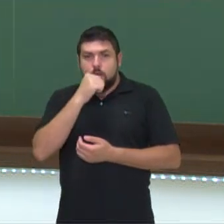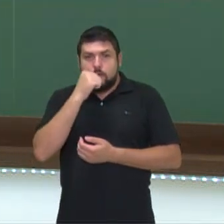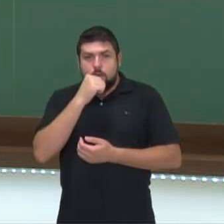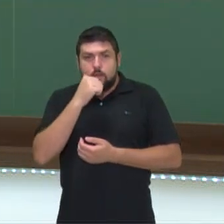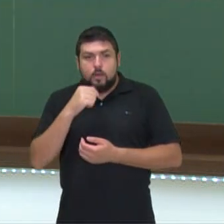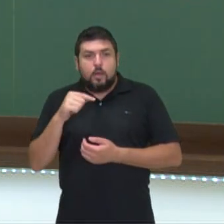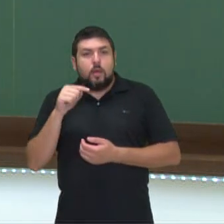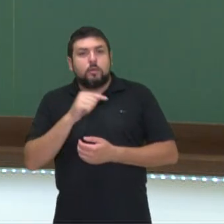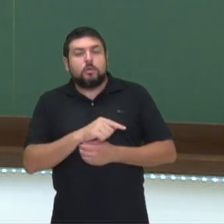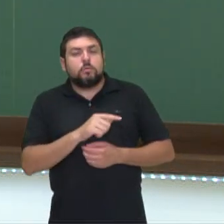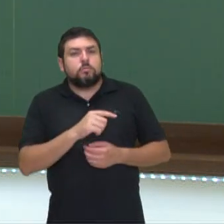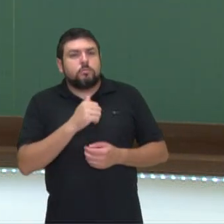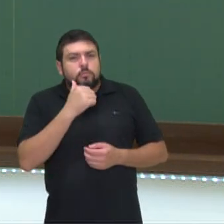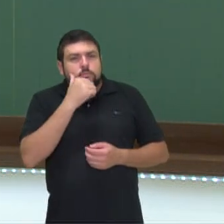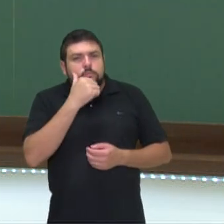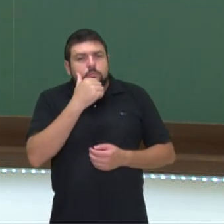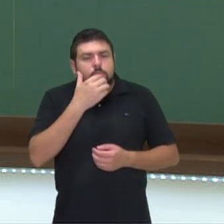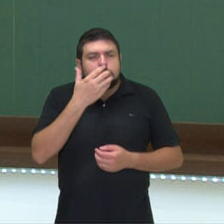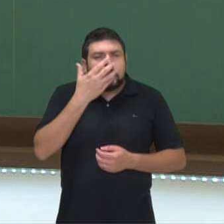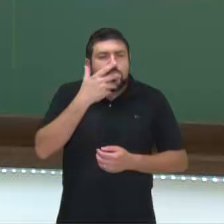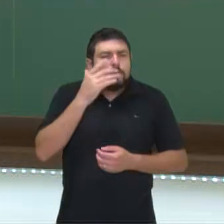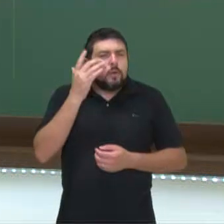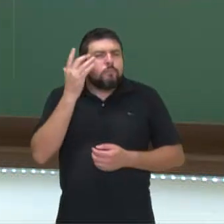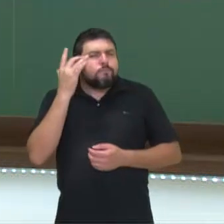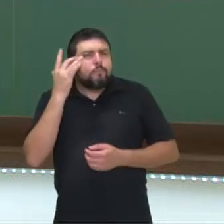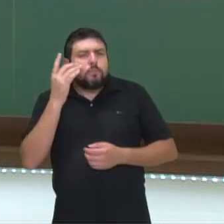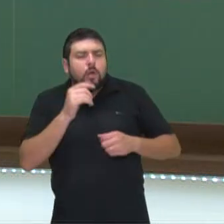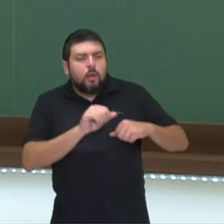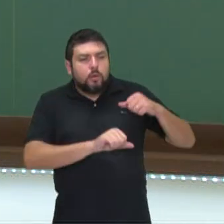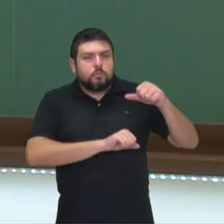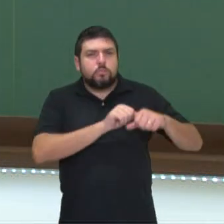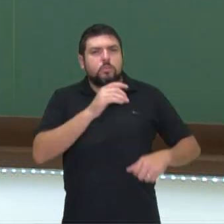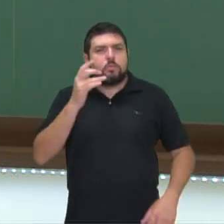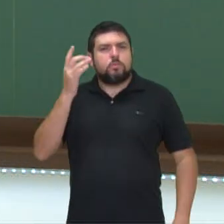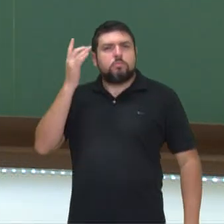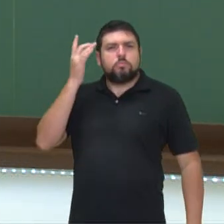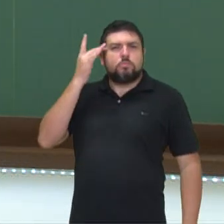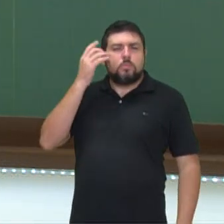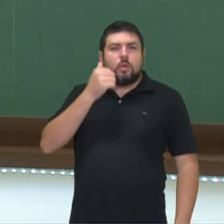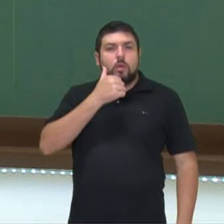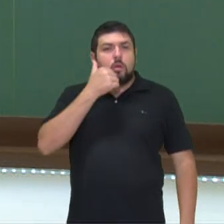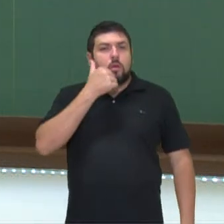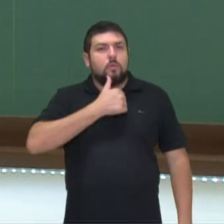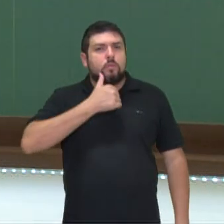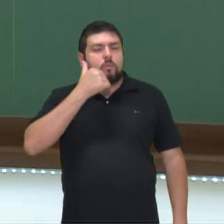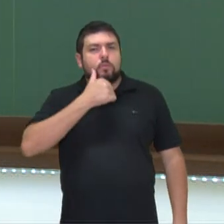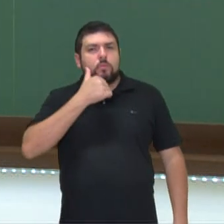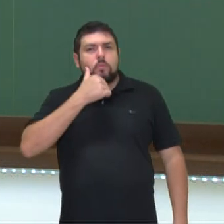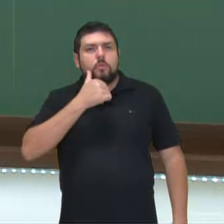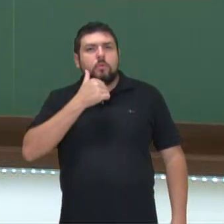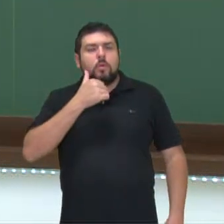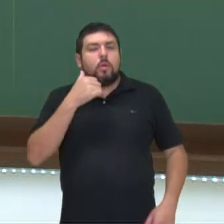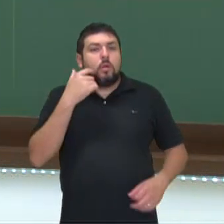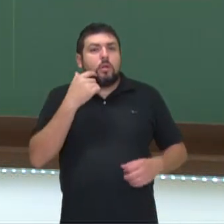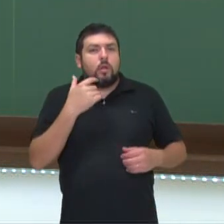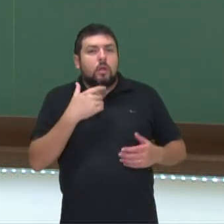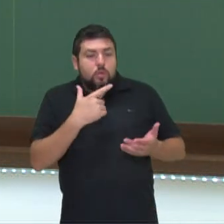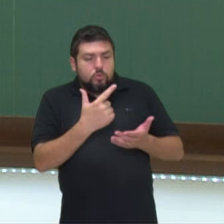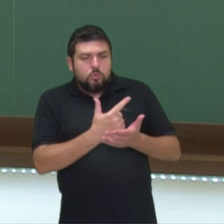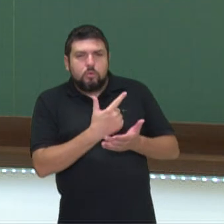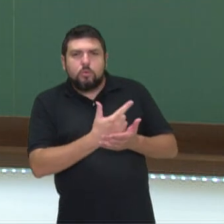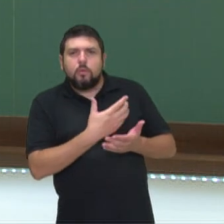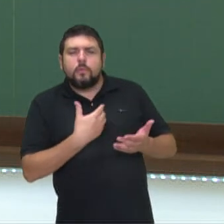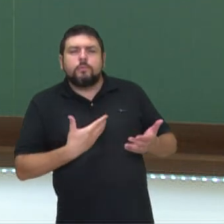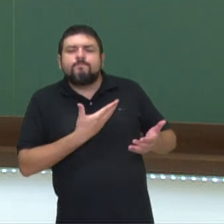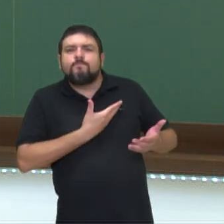e viajou através da literatura, através do livro, que se tornou seu companheiro, seu amigo, ali